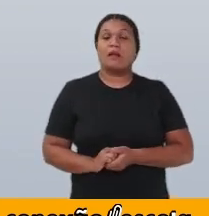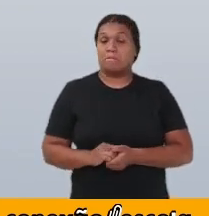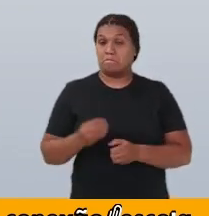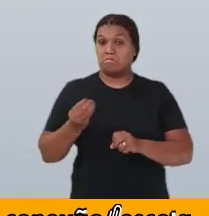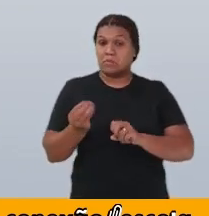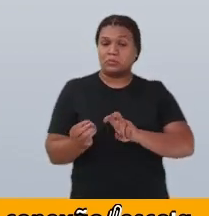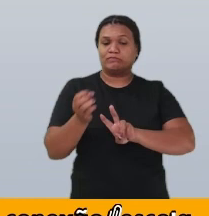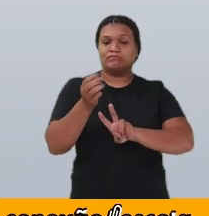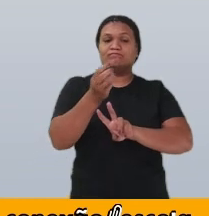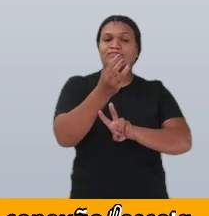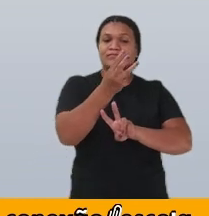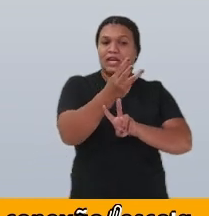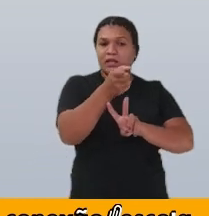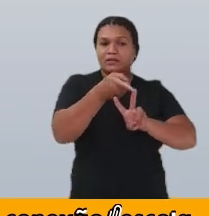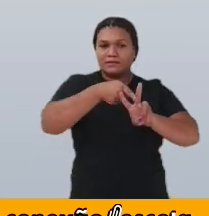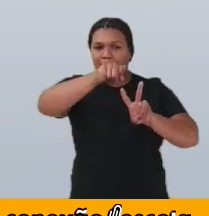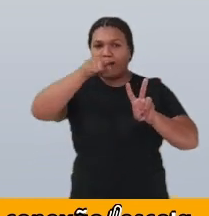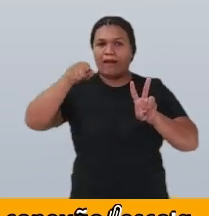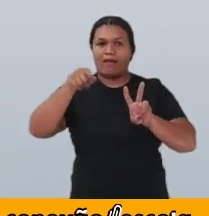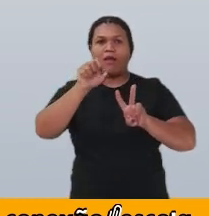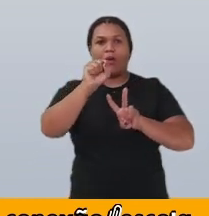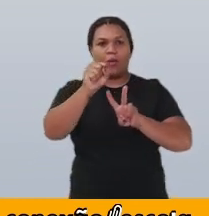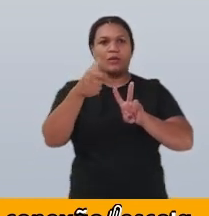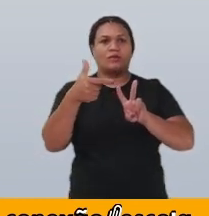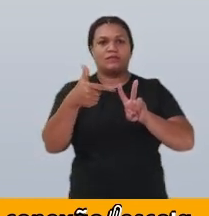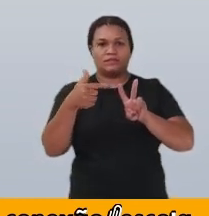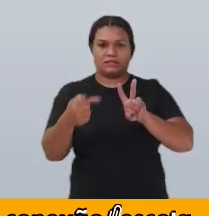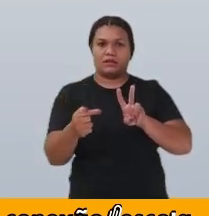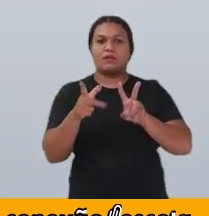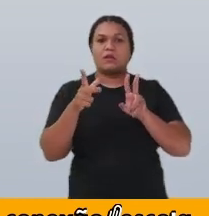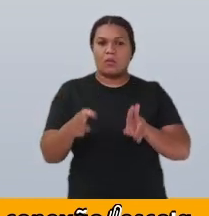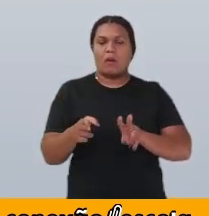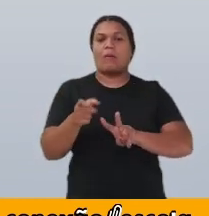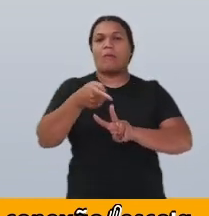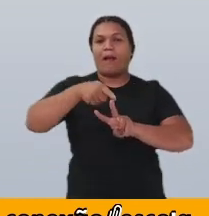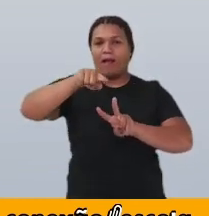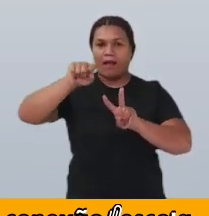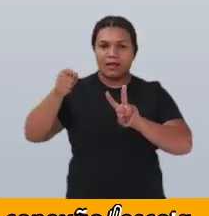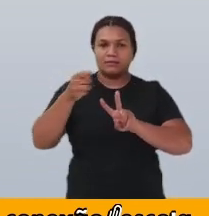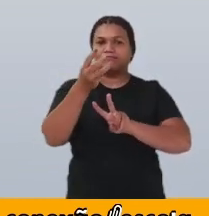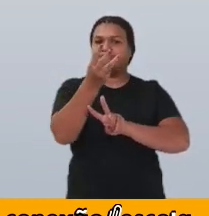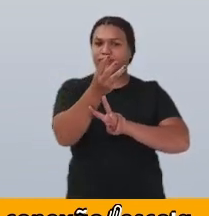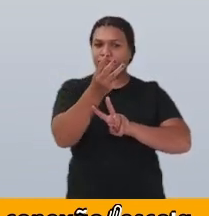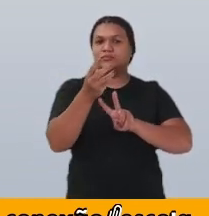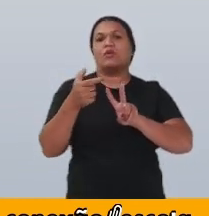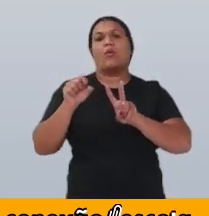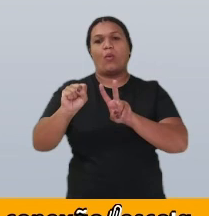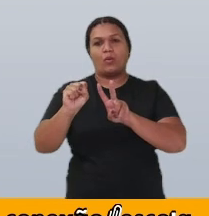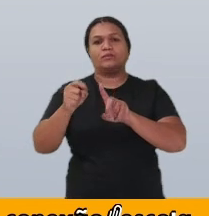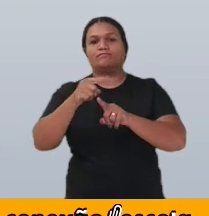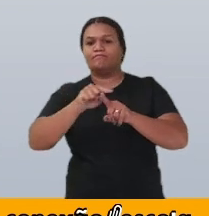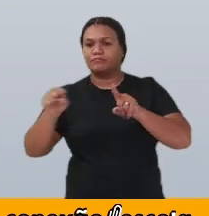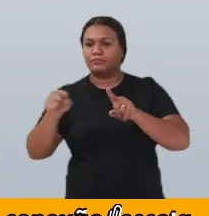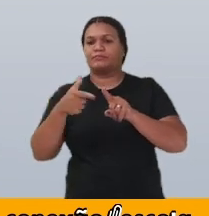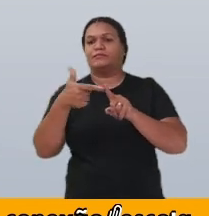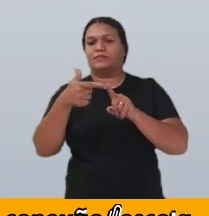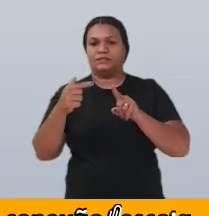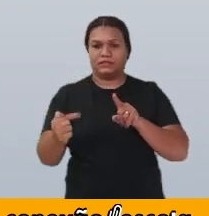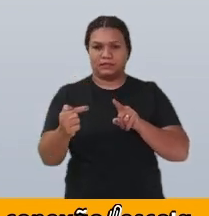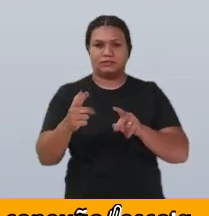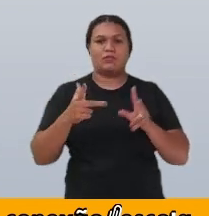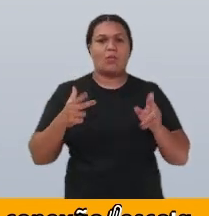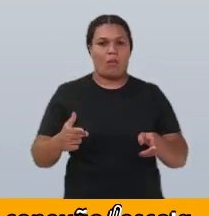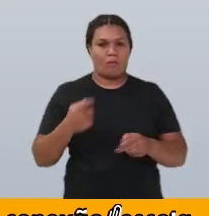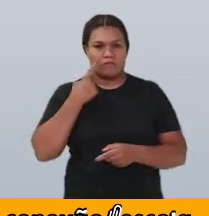de 8/27 é o mesmo que a raiz cúbica de 8 sobre a raiz cúbica de